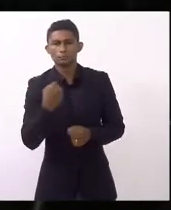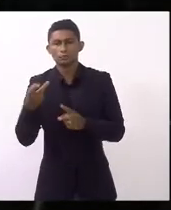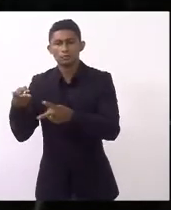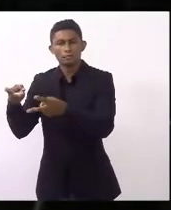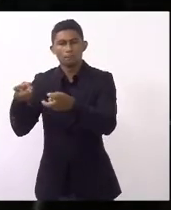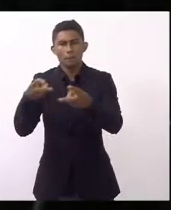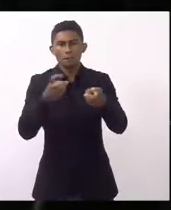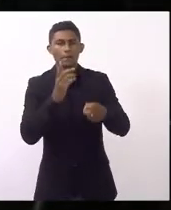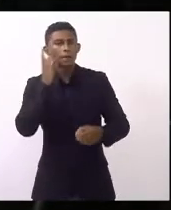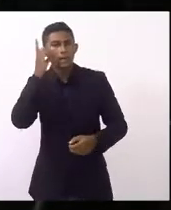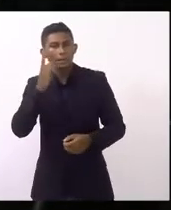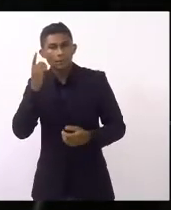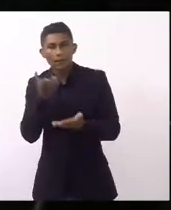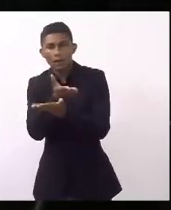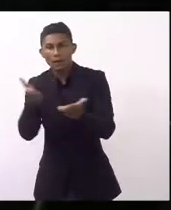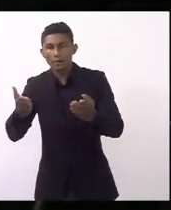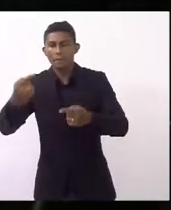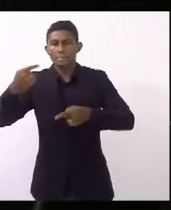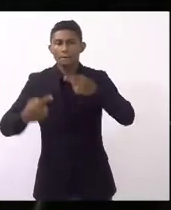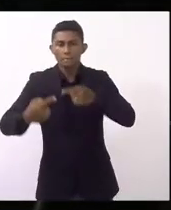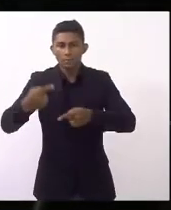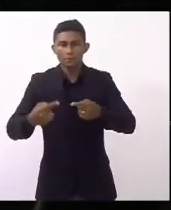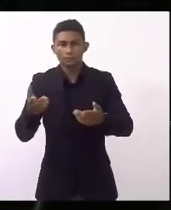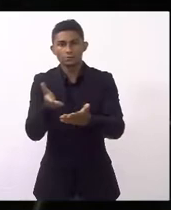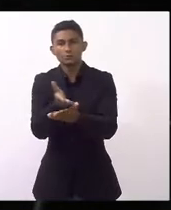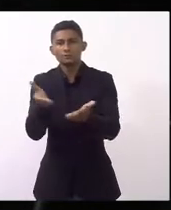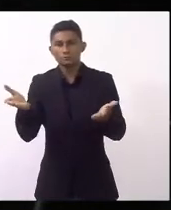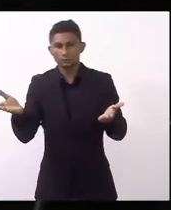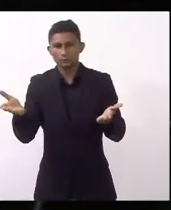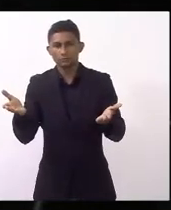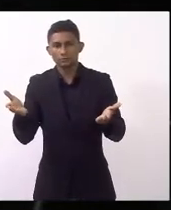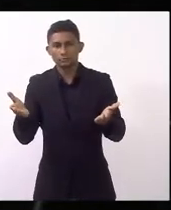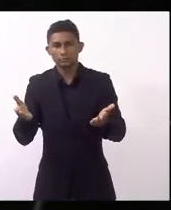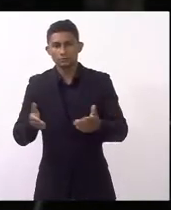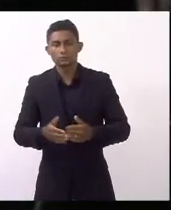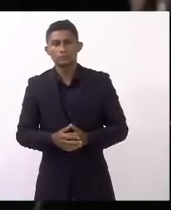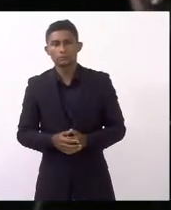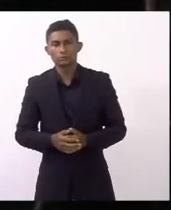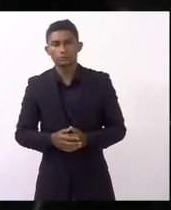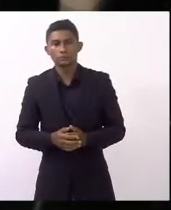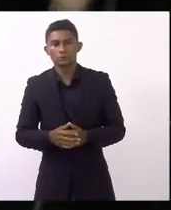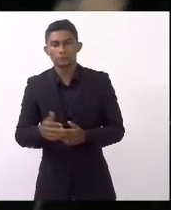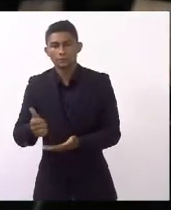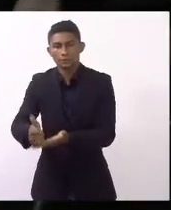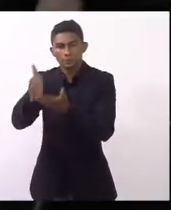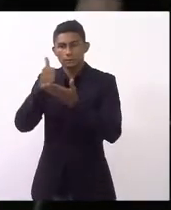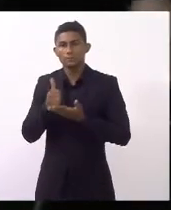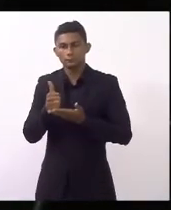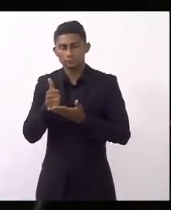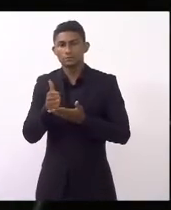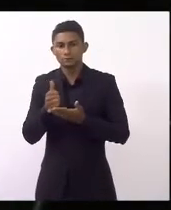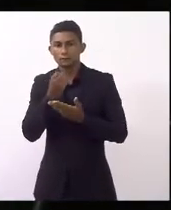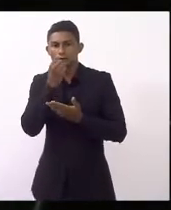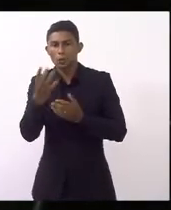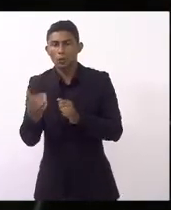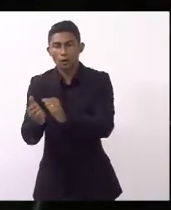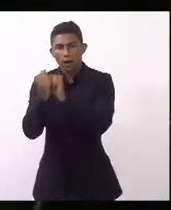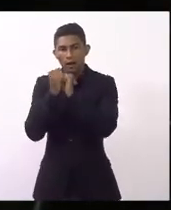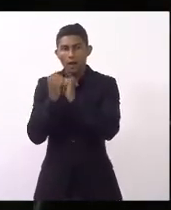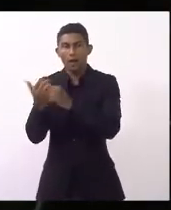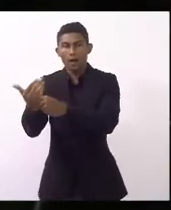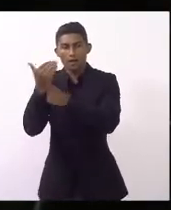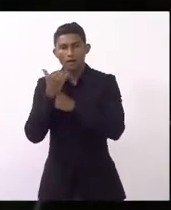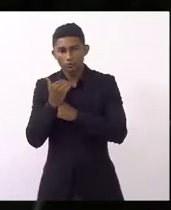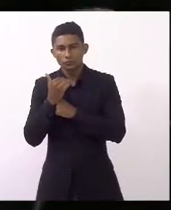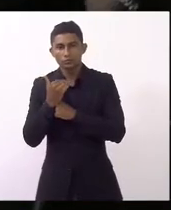parlamentares políticos estão de fato é nos apoiando nos dá na mão e criando ferramentas